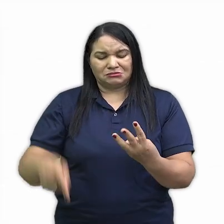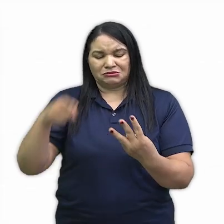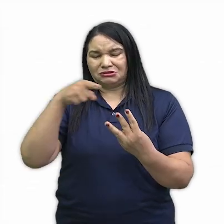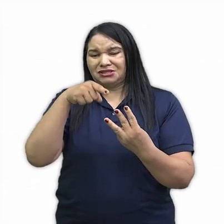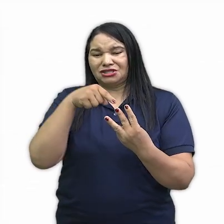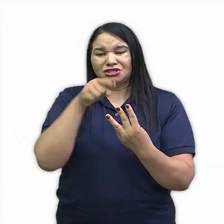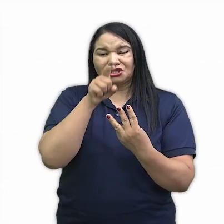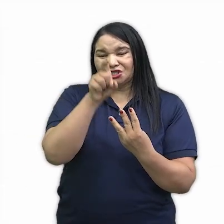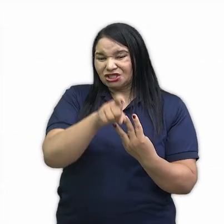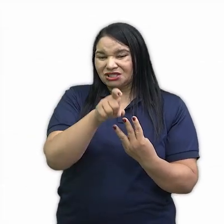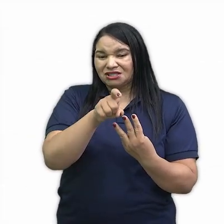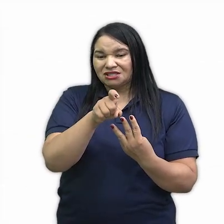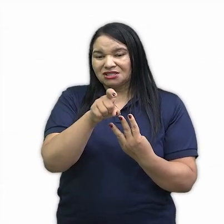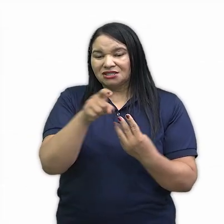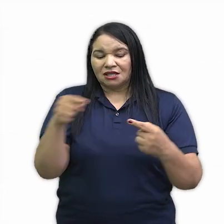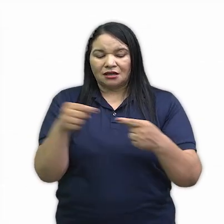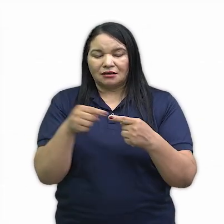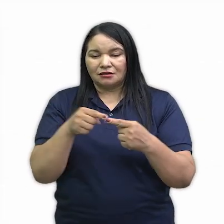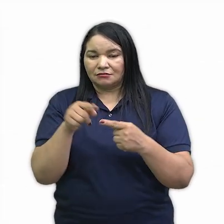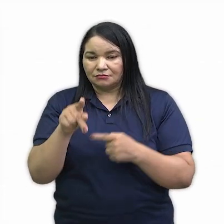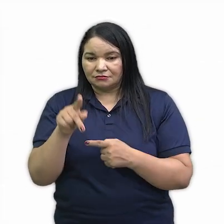uma PG?